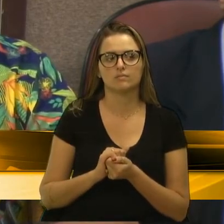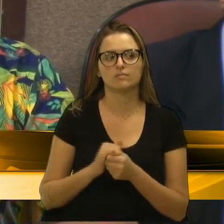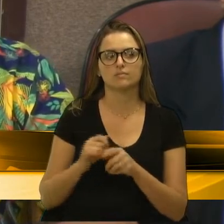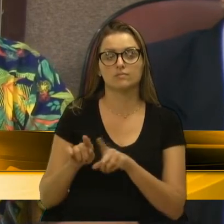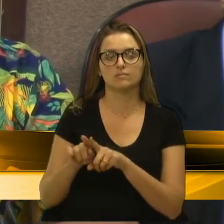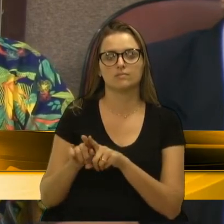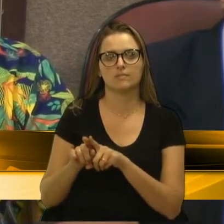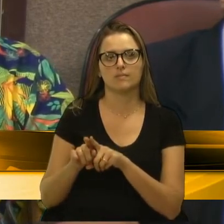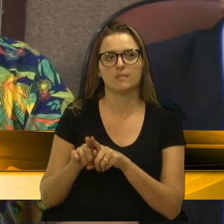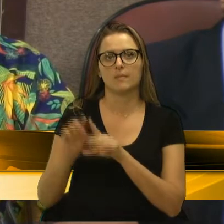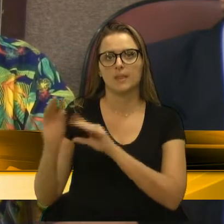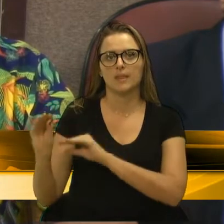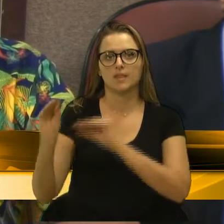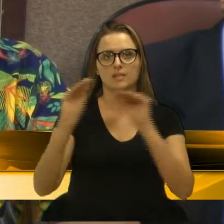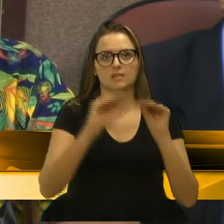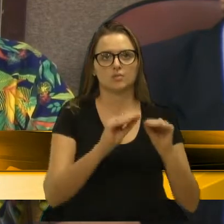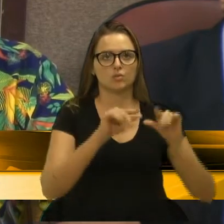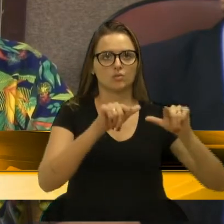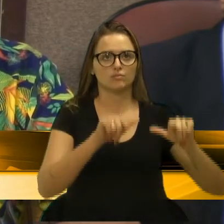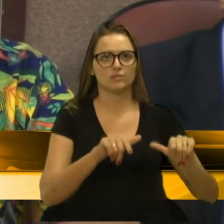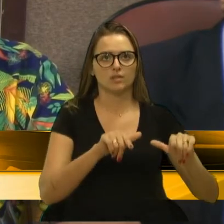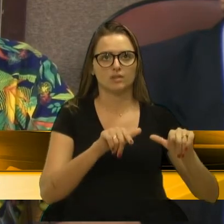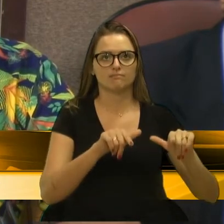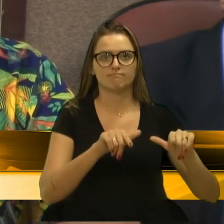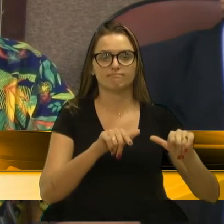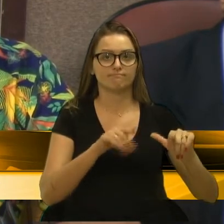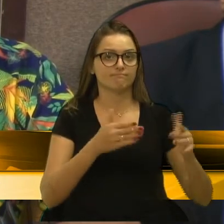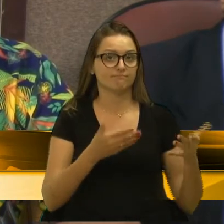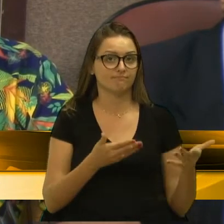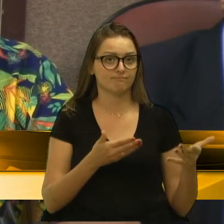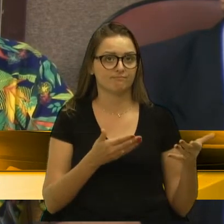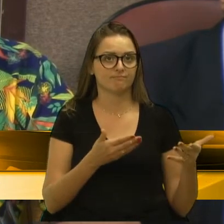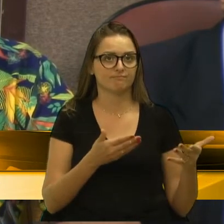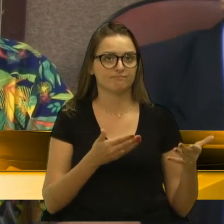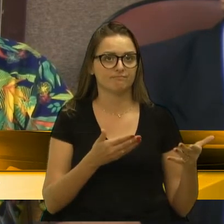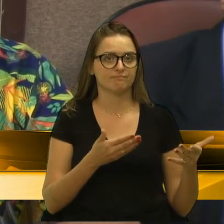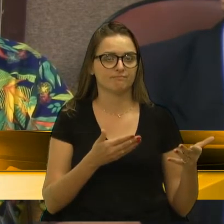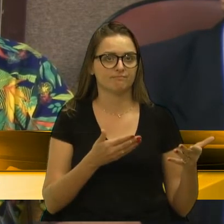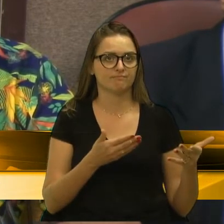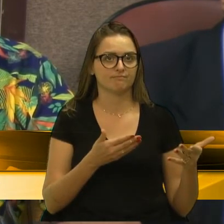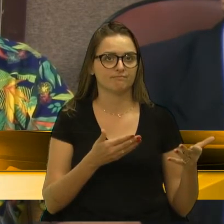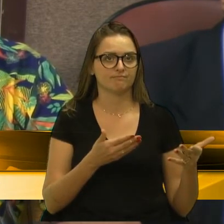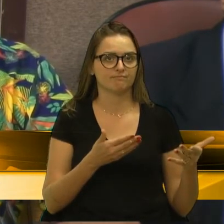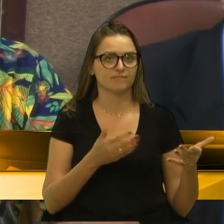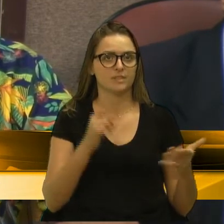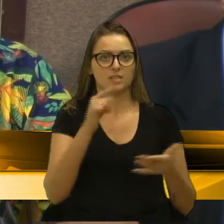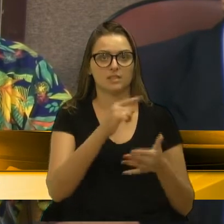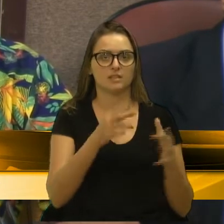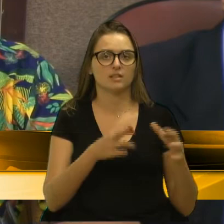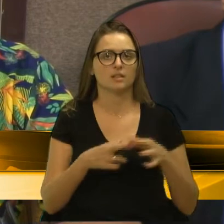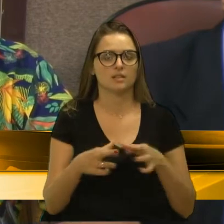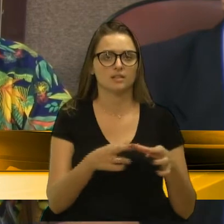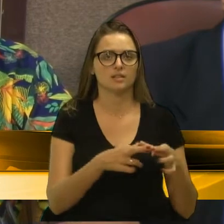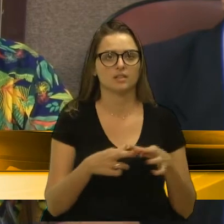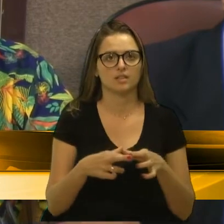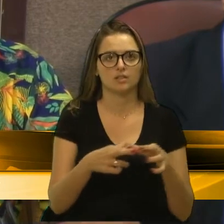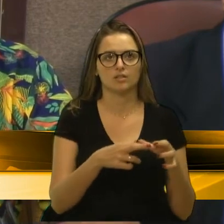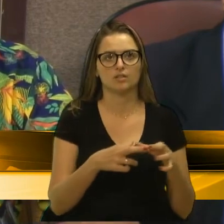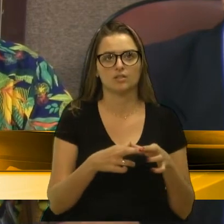embora para o lugar onde ela morava. Lá na região